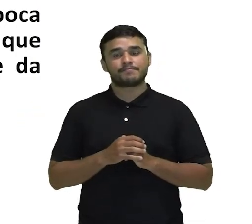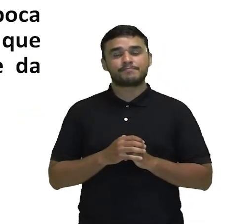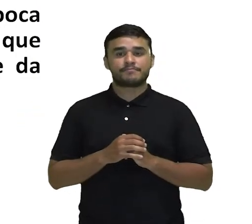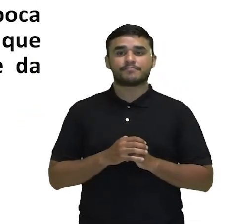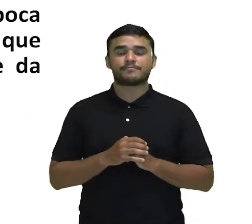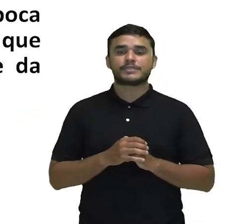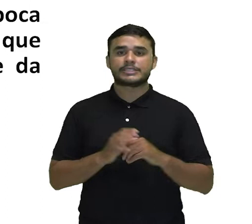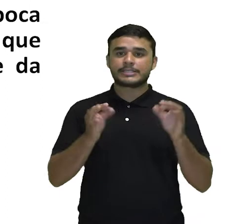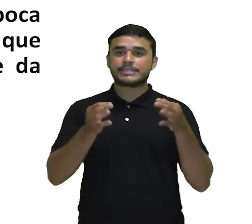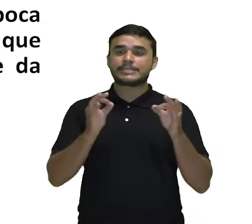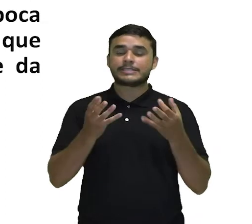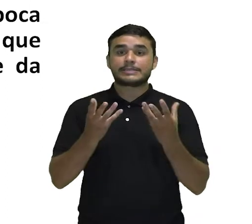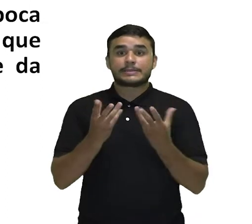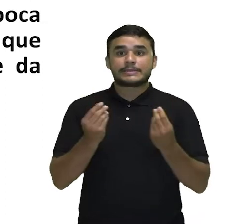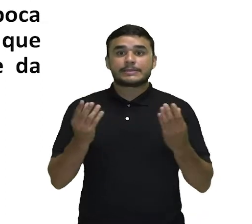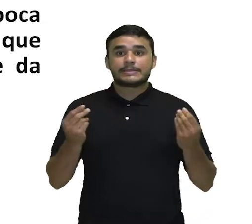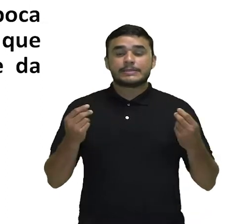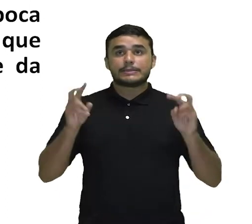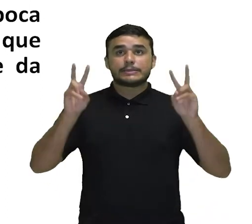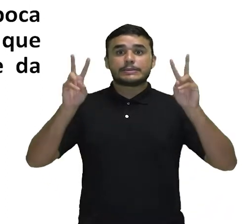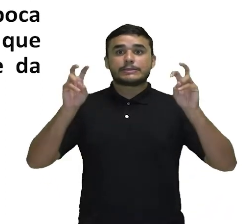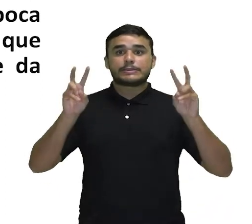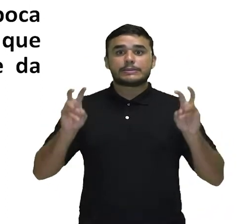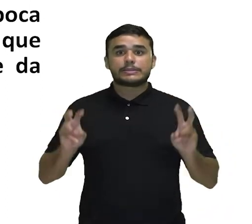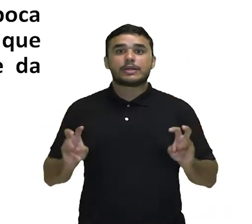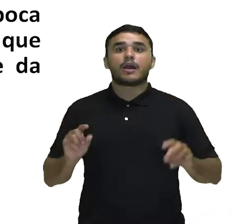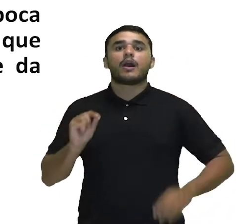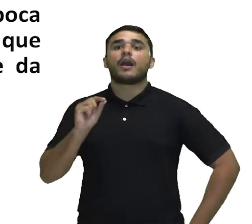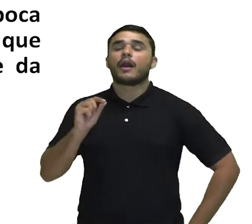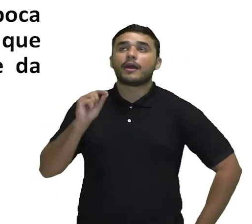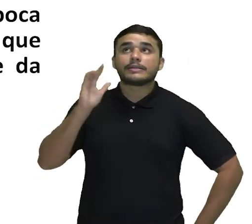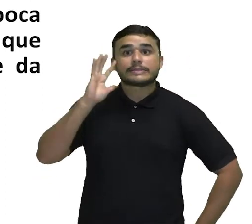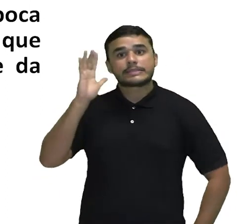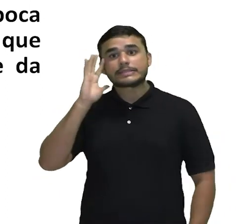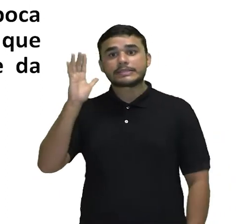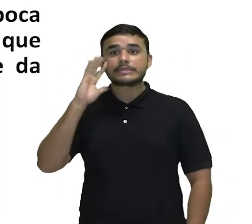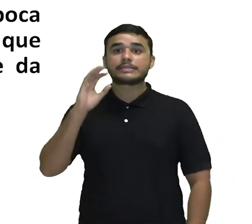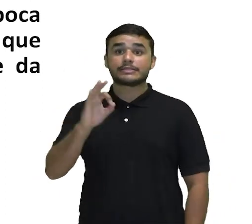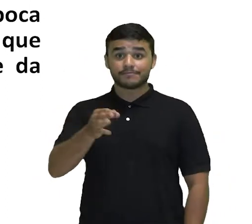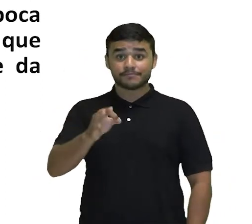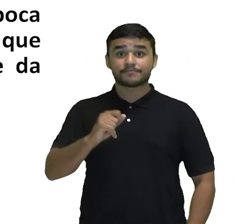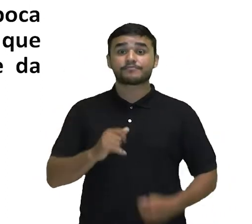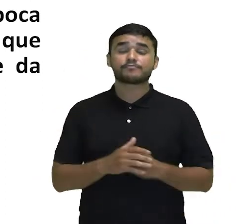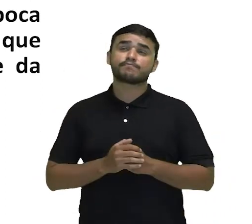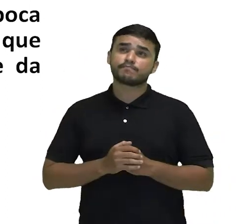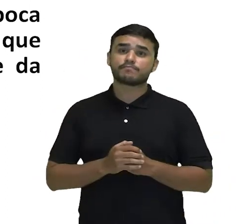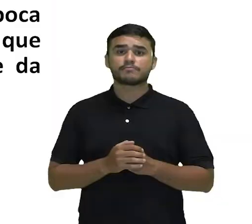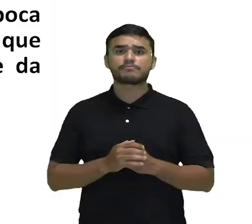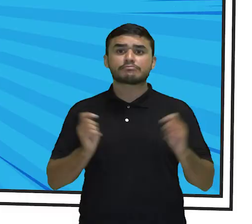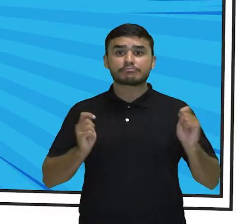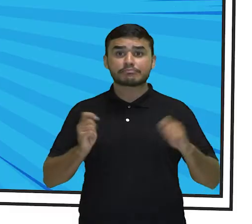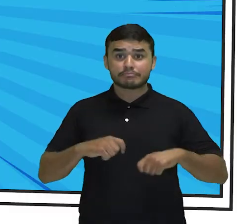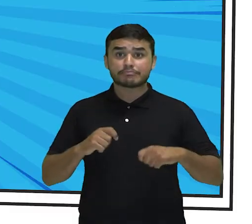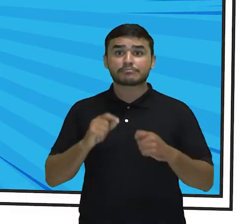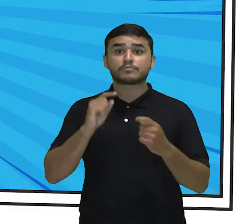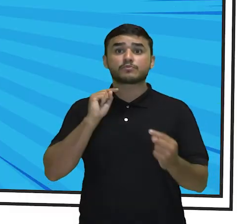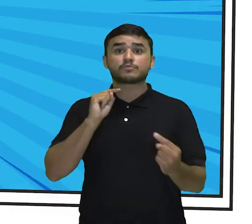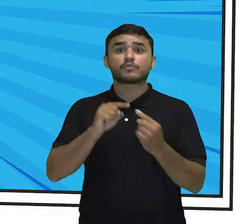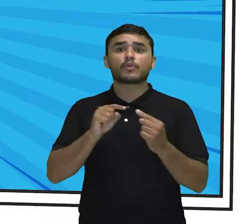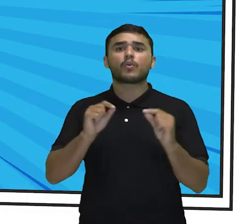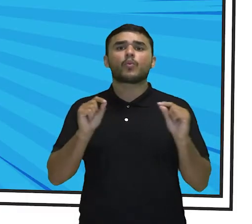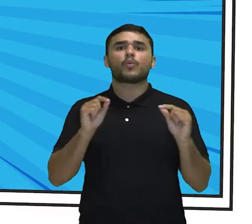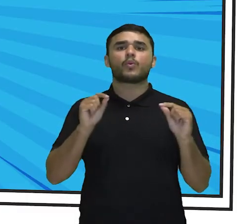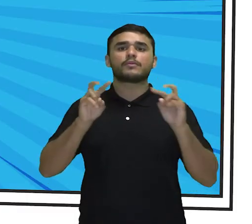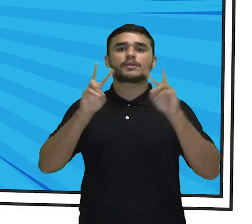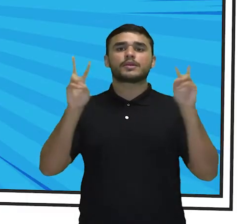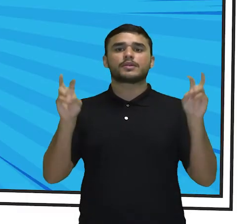é muita coisa. É muita coisa para falar, é muita coisa para pensar, mas vamos tentar ser objetivos.